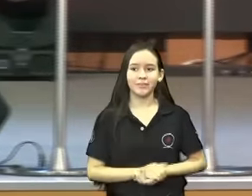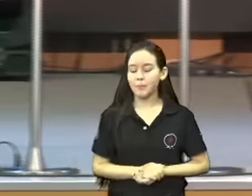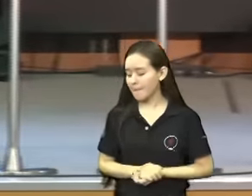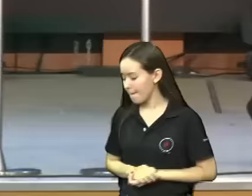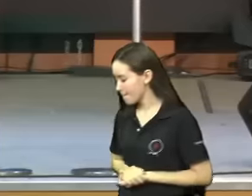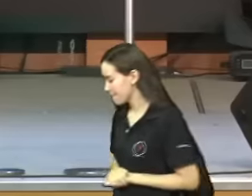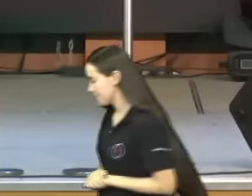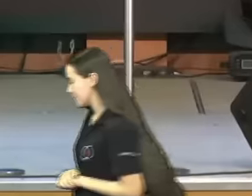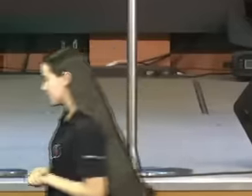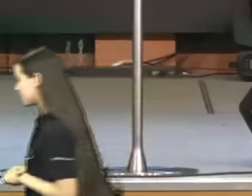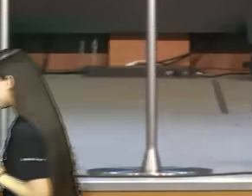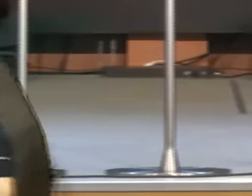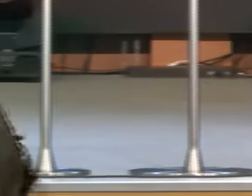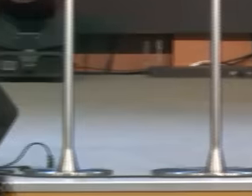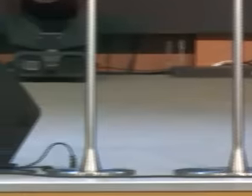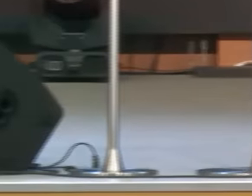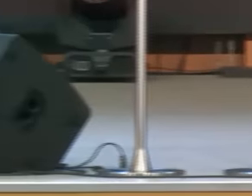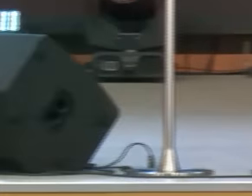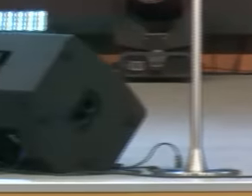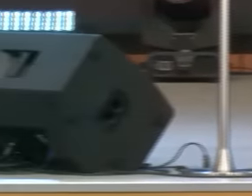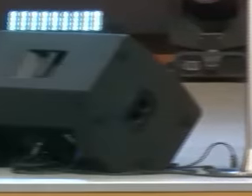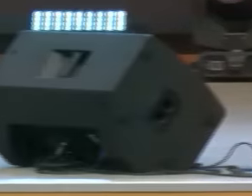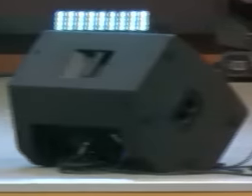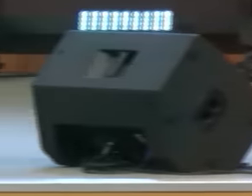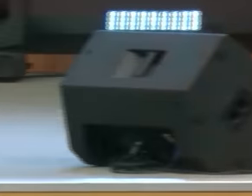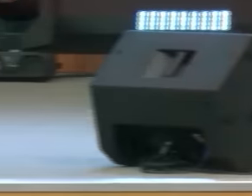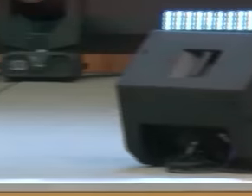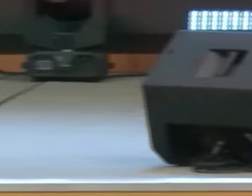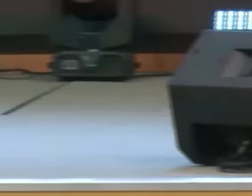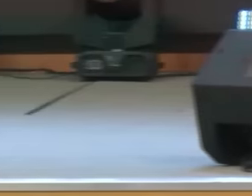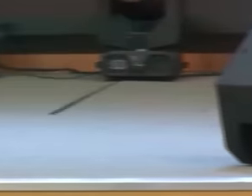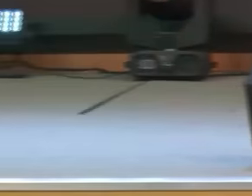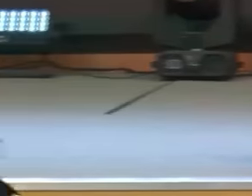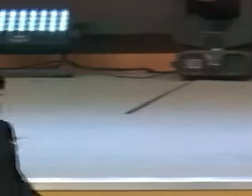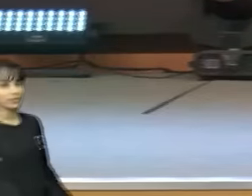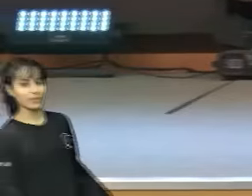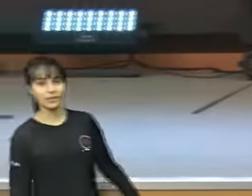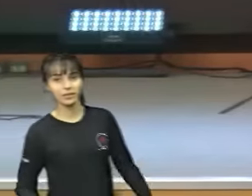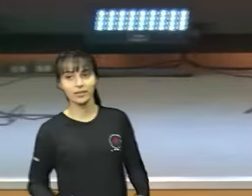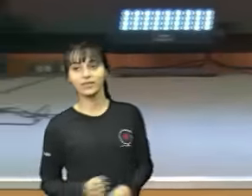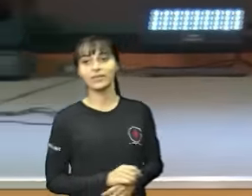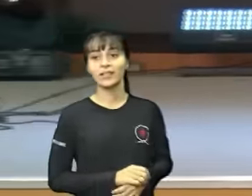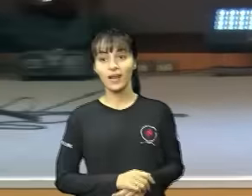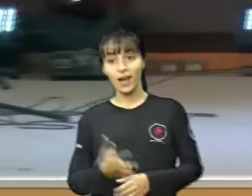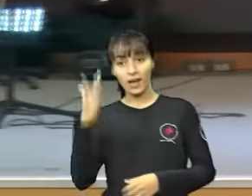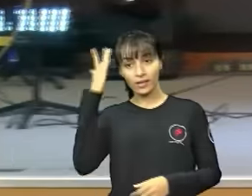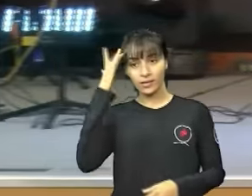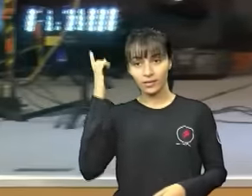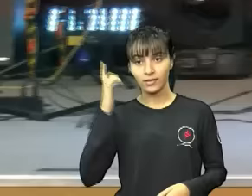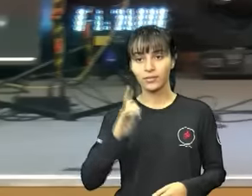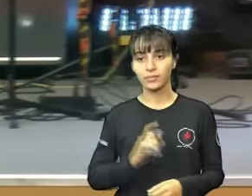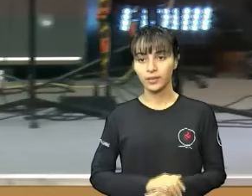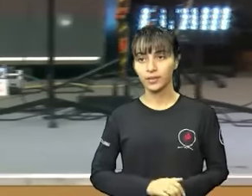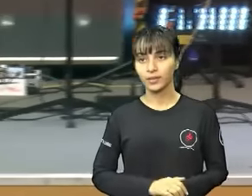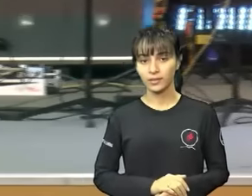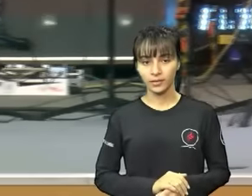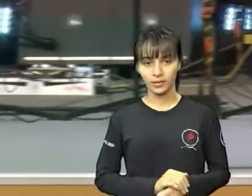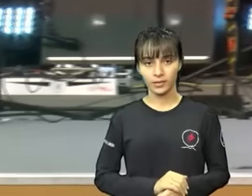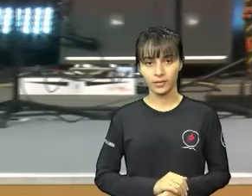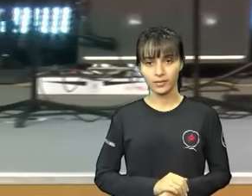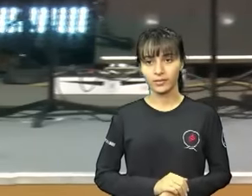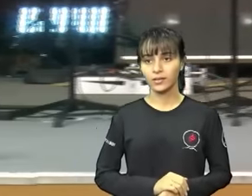e no outro dia meu pai é chamado Oi e que meu pai é oficial da Marinha na época que o militar estavam por cima da carne seca